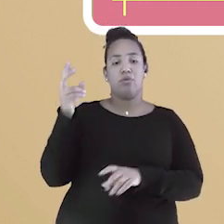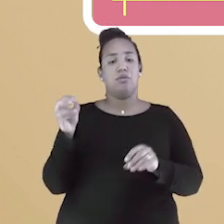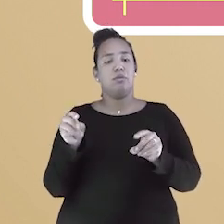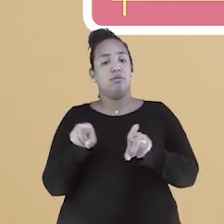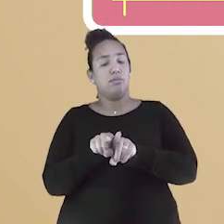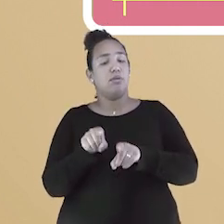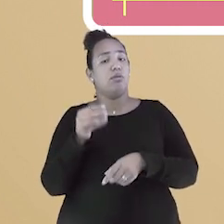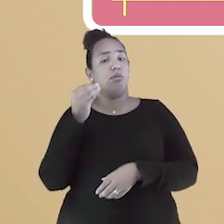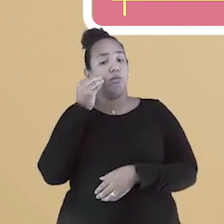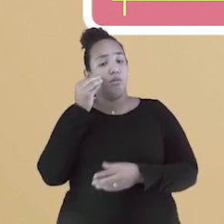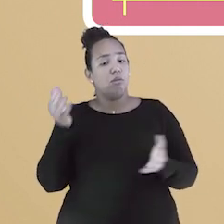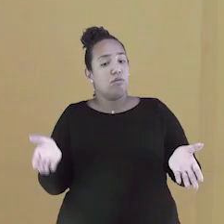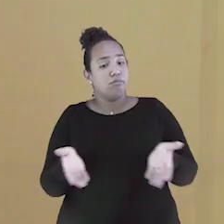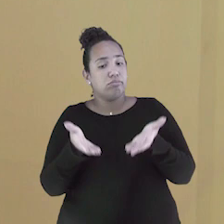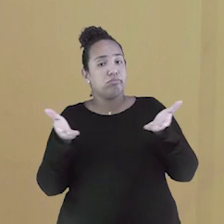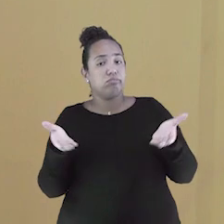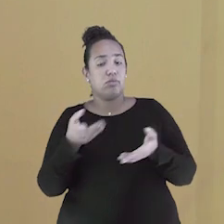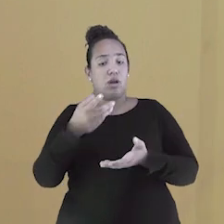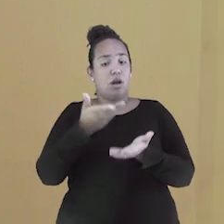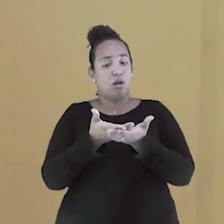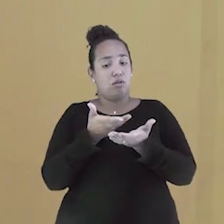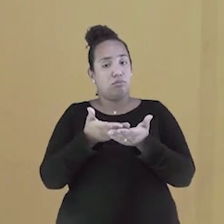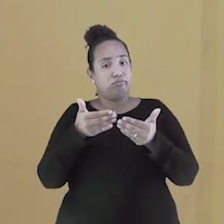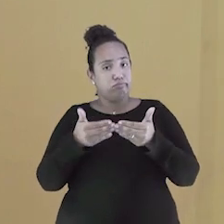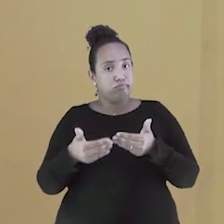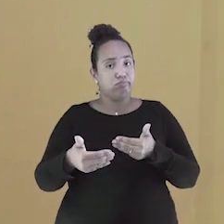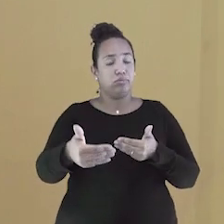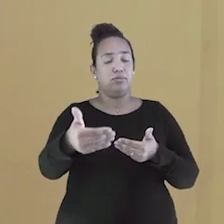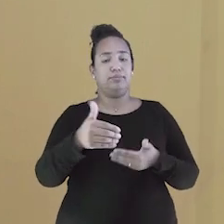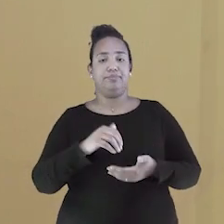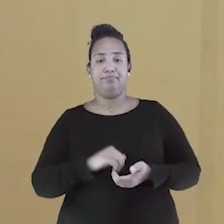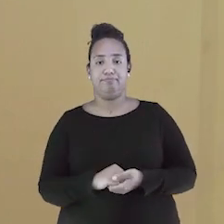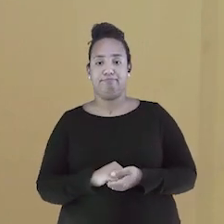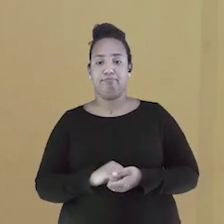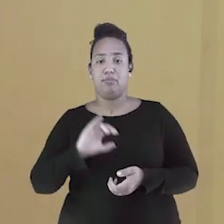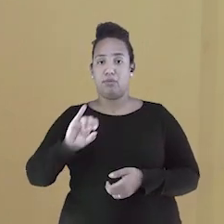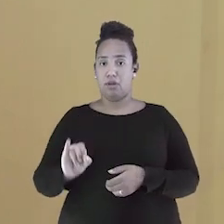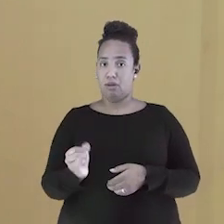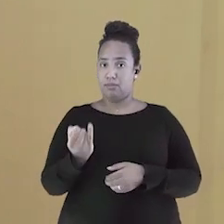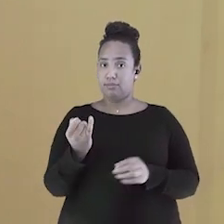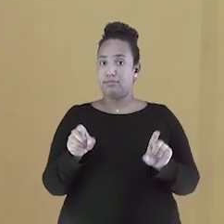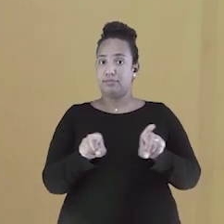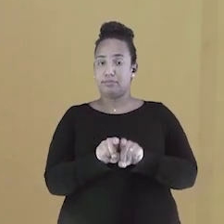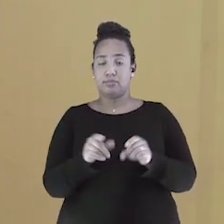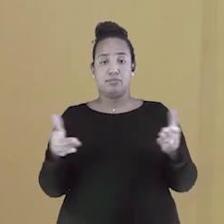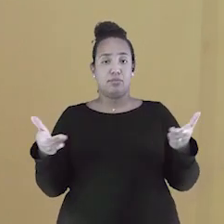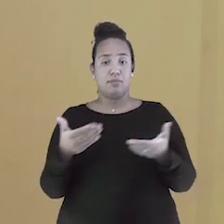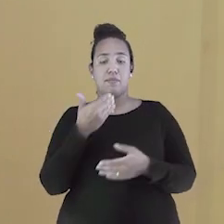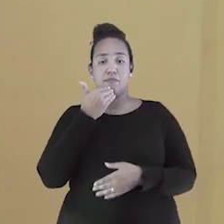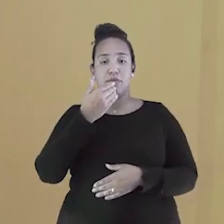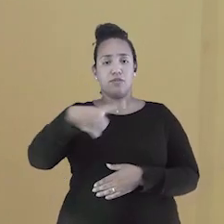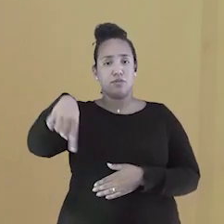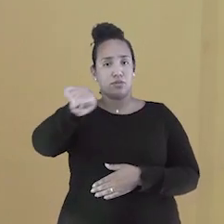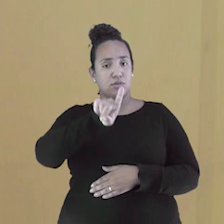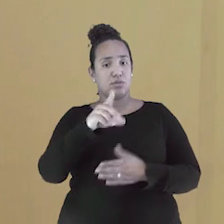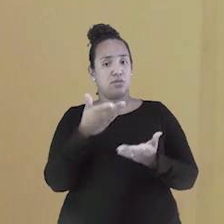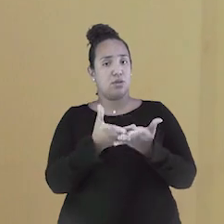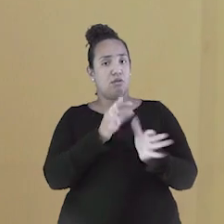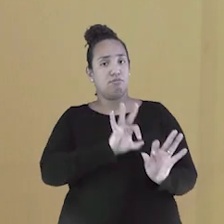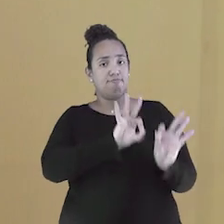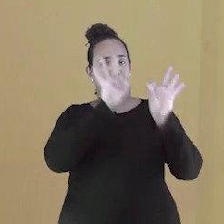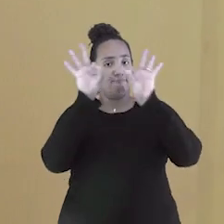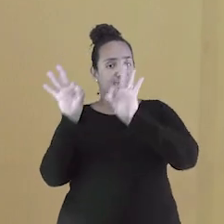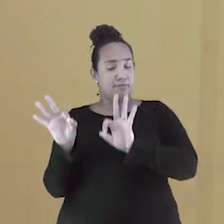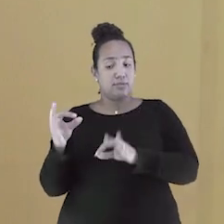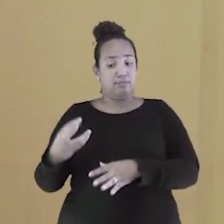a prosseguir nos estudos. Aproveite este momento para pedir aos estudantes que nos assistem para confirmarem sua presença. O